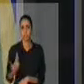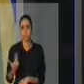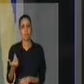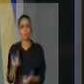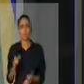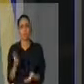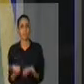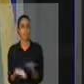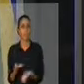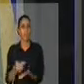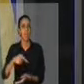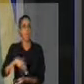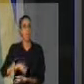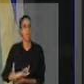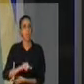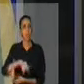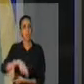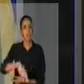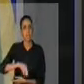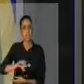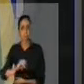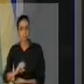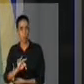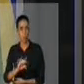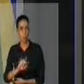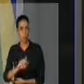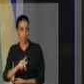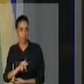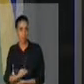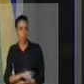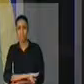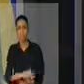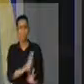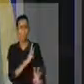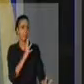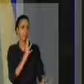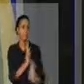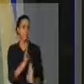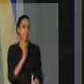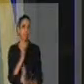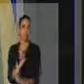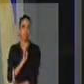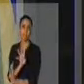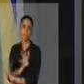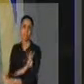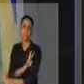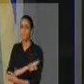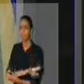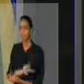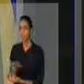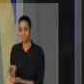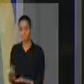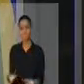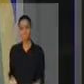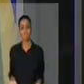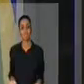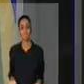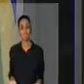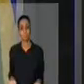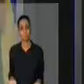quimioterapia, para a radioterapia, transplante de medula. São filas, filas e mais filas. Nesse cenário, é